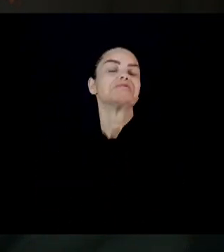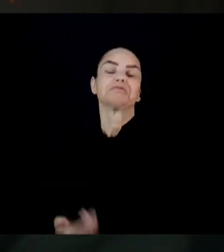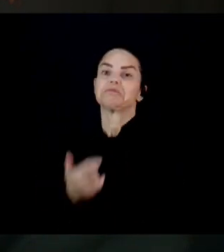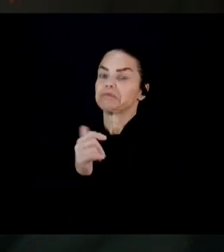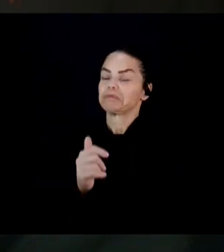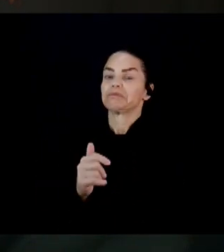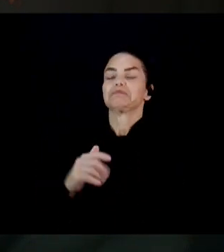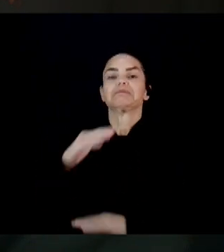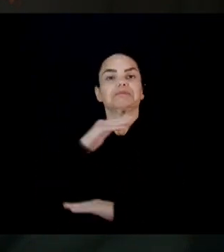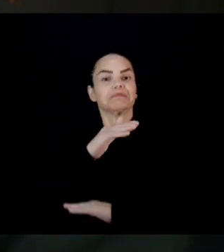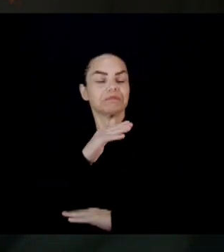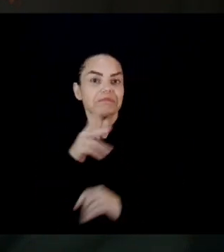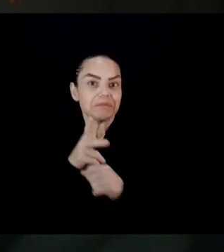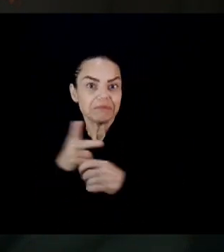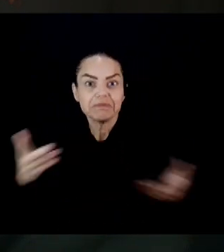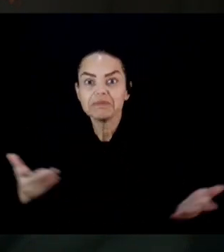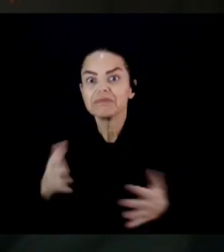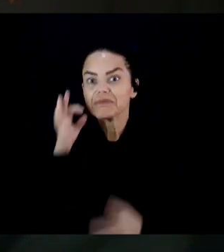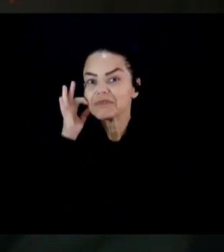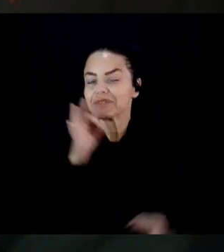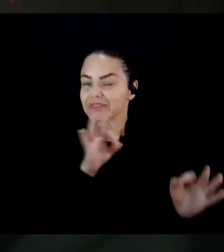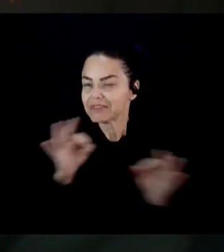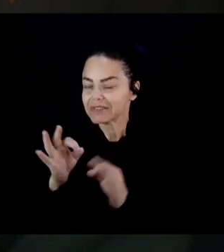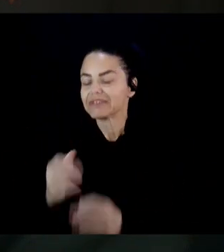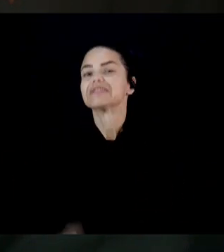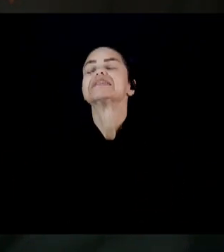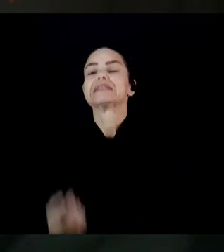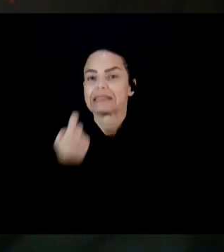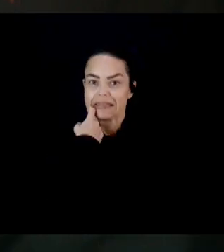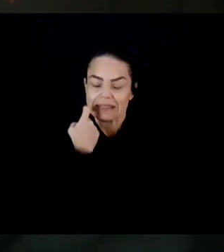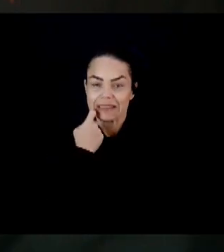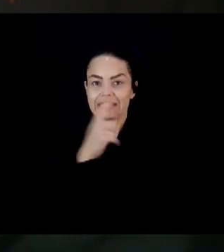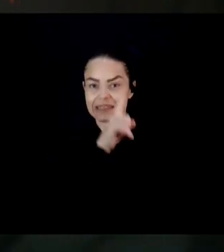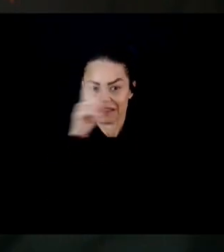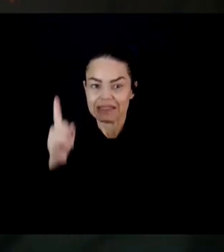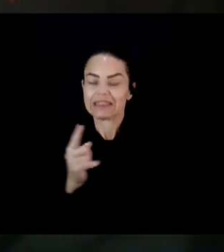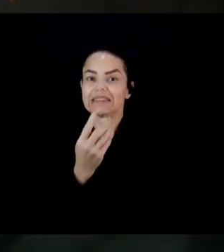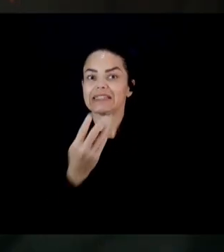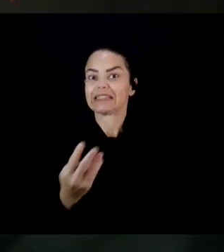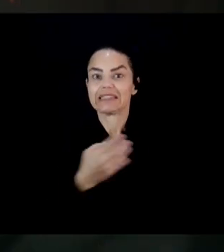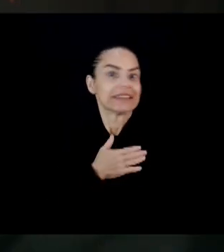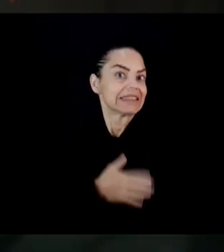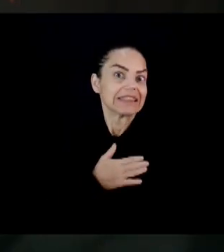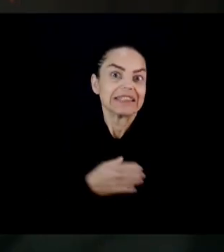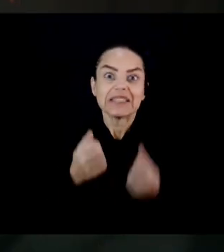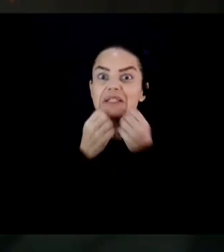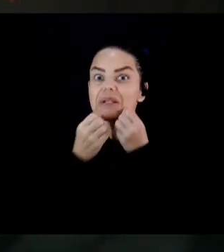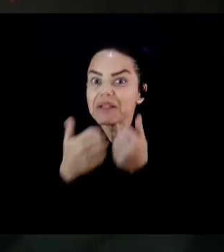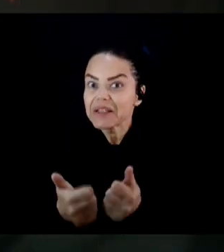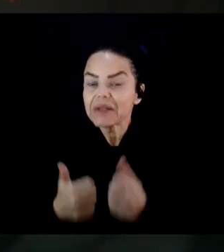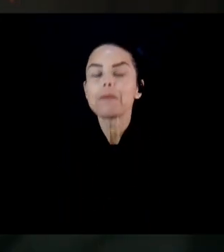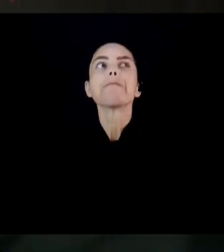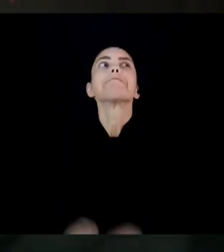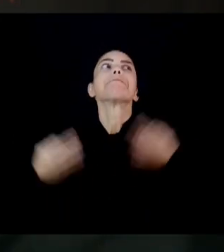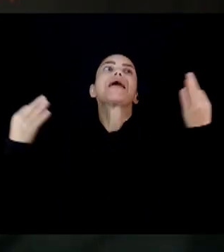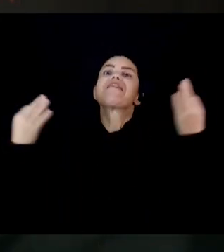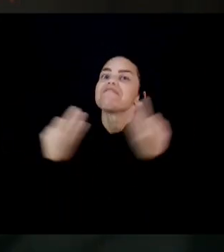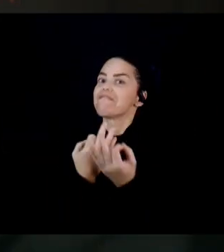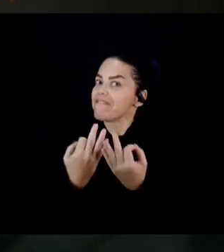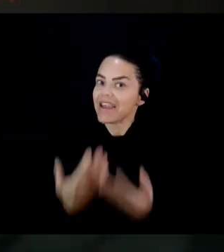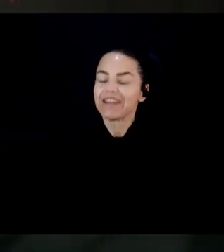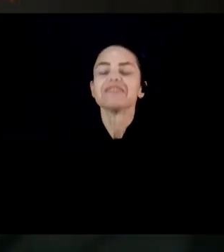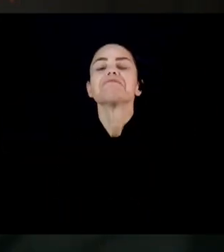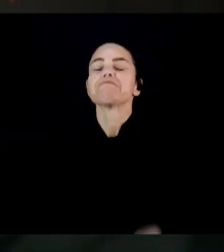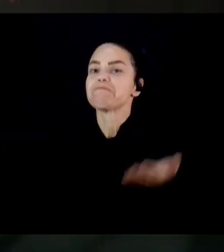Estúdio Câmara no ar. Hoje, sexta-feira, dia 14 de agosto. Como você está? Tudo bem? Por aqui, tudo ótimo.